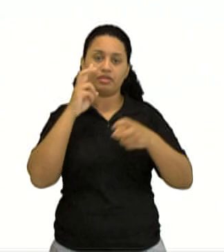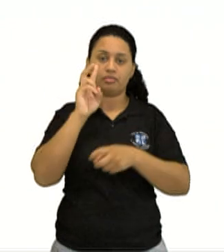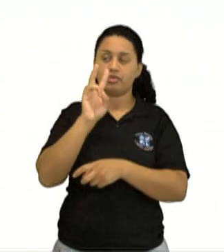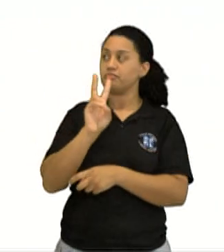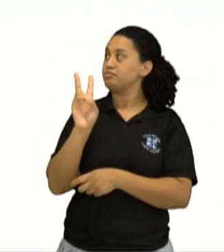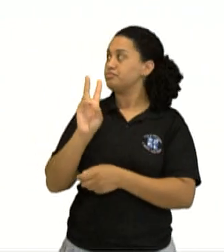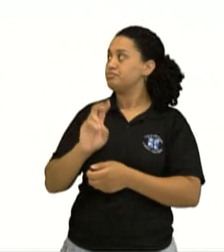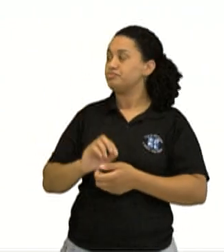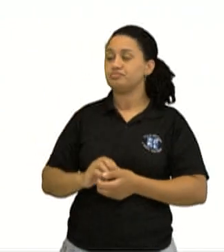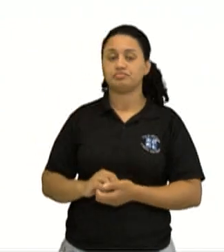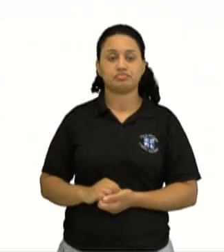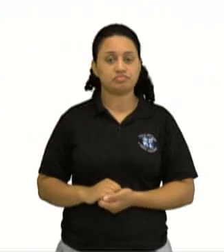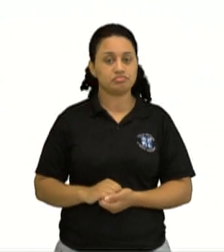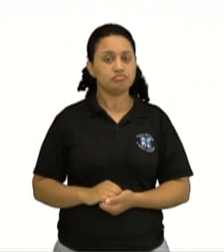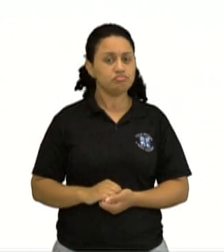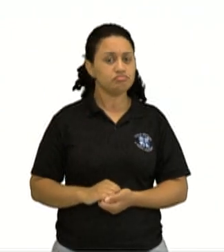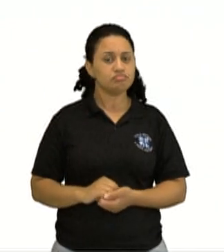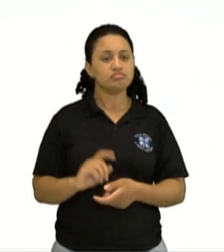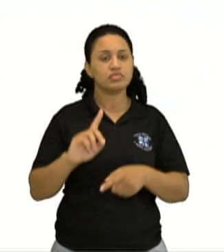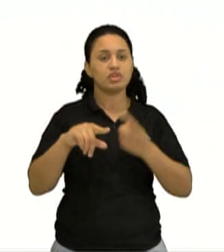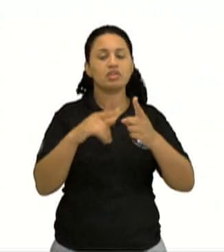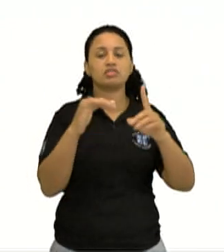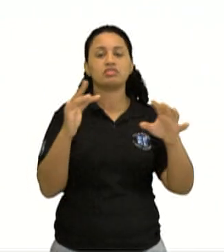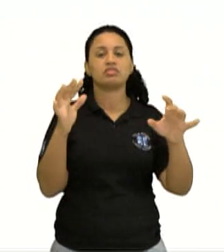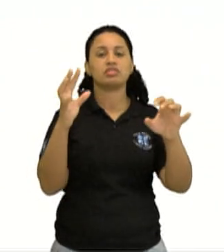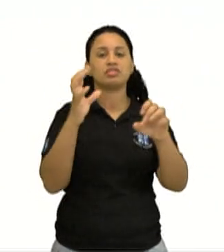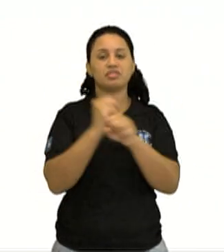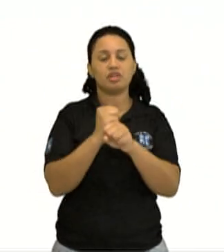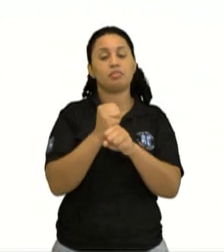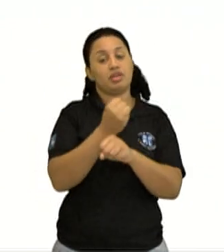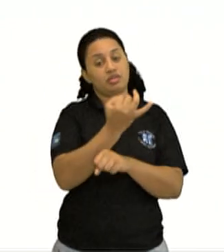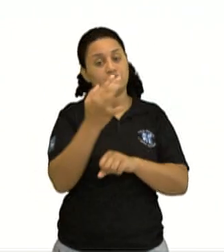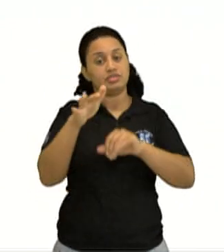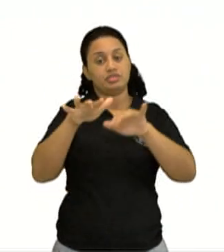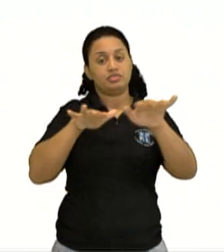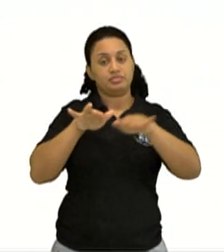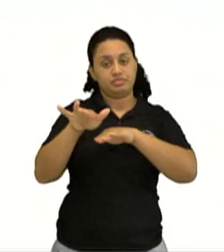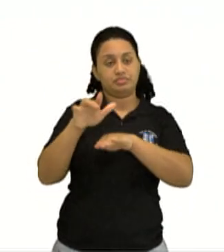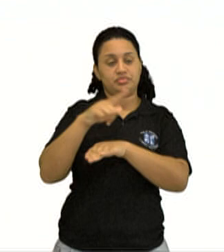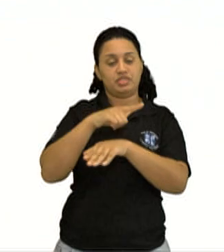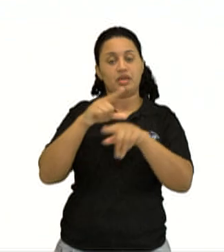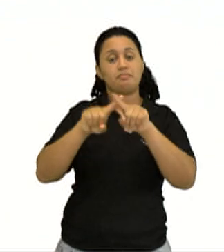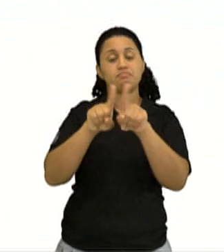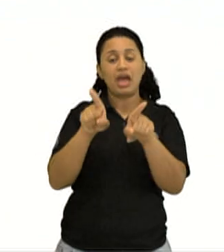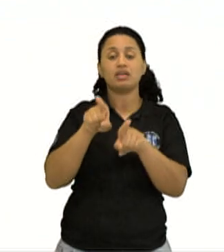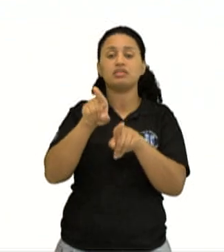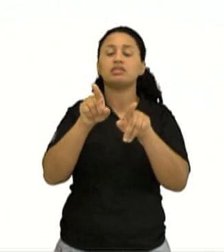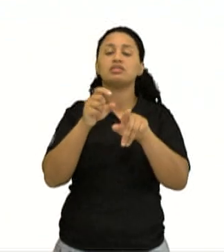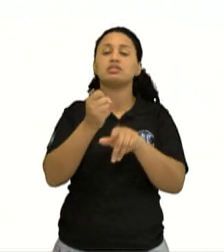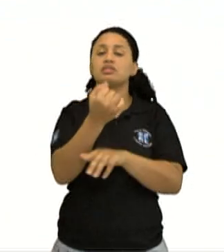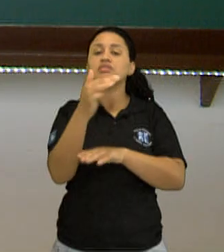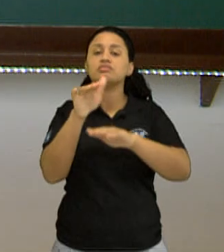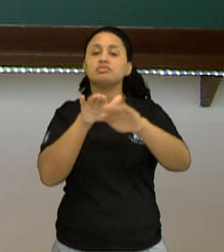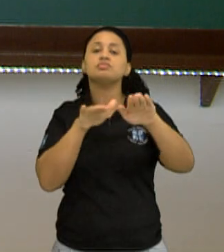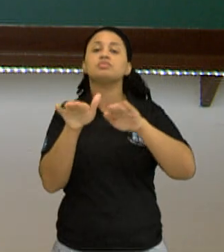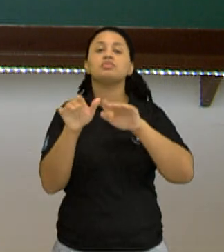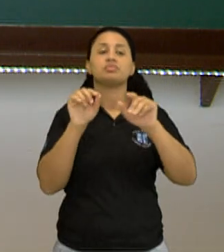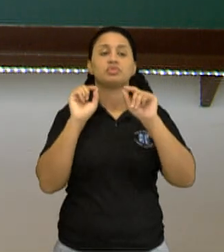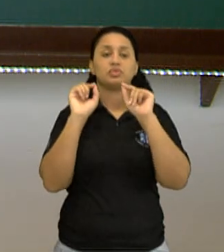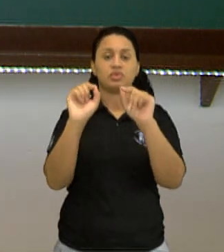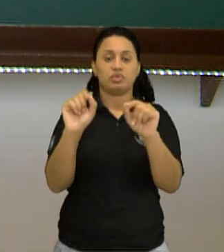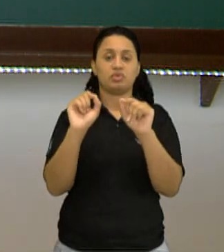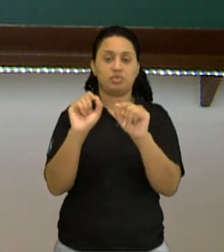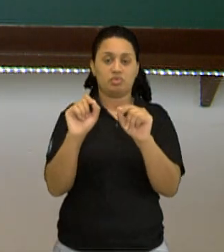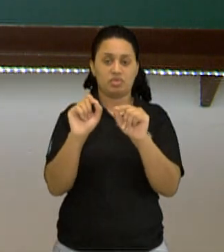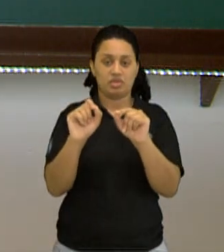por diante. Ou seja, você vai somando as suas respectivas quantidades de movimento. Só que essa quantidade de movimento, queridos, antes de mais nada, ela